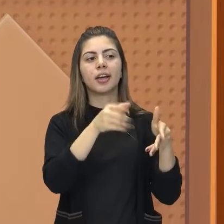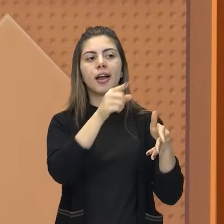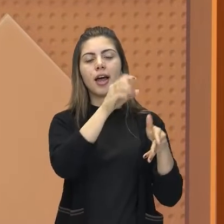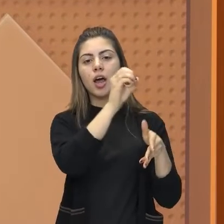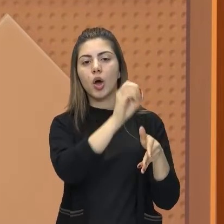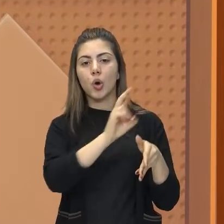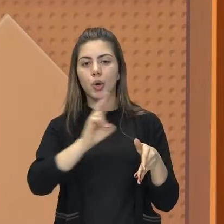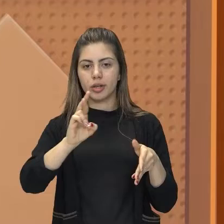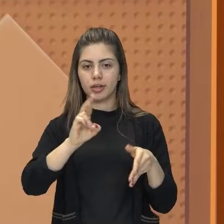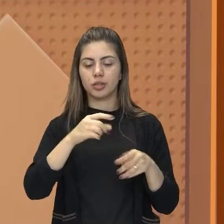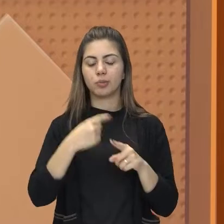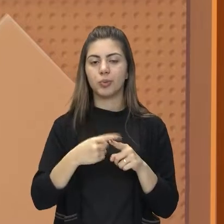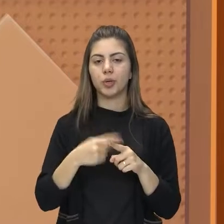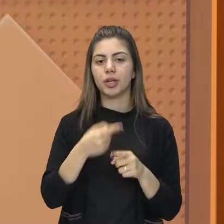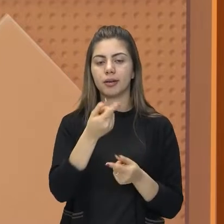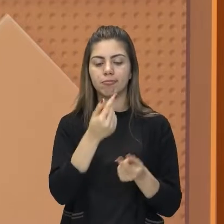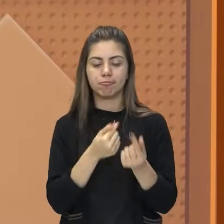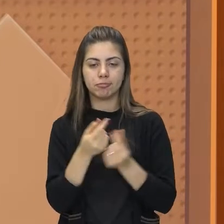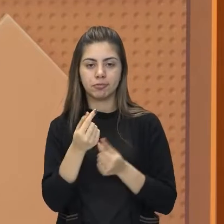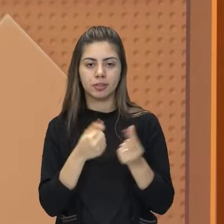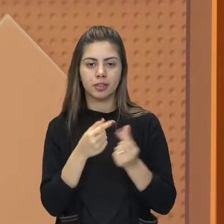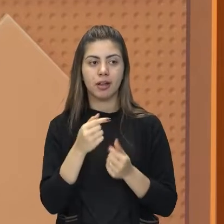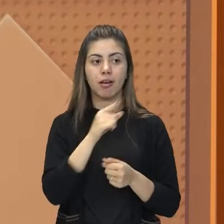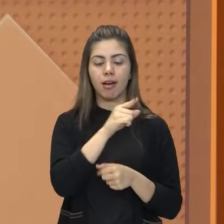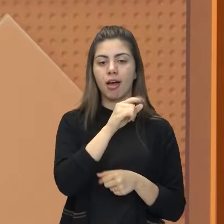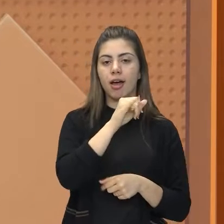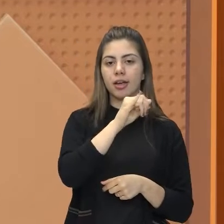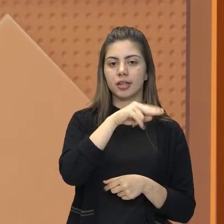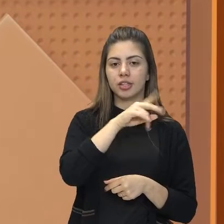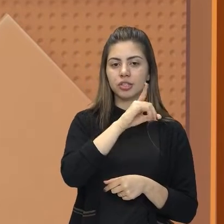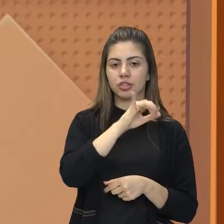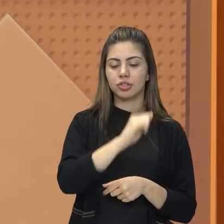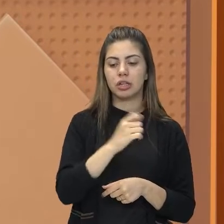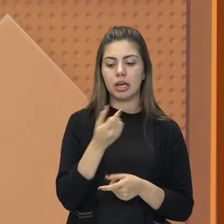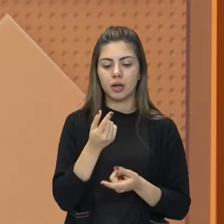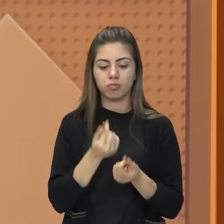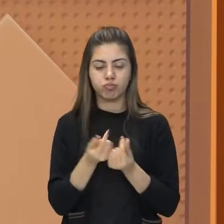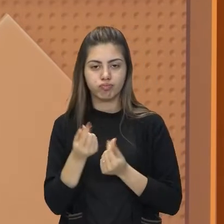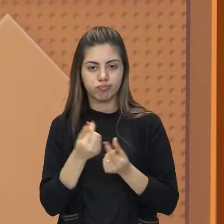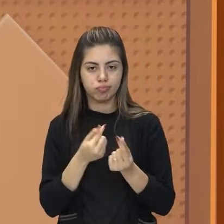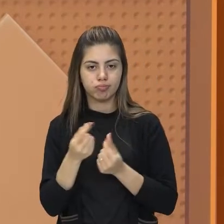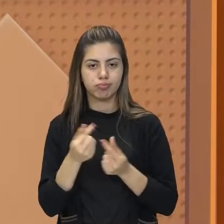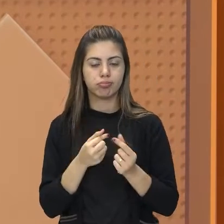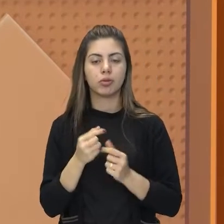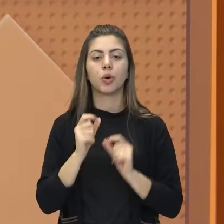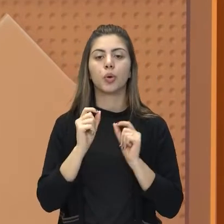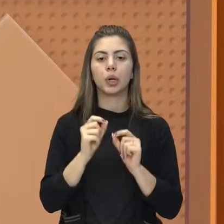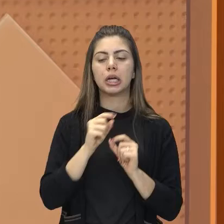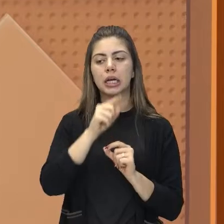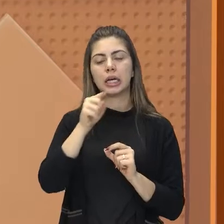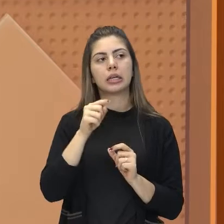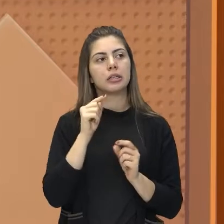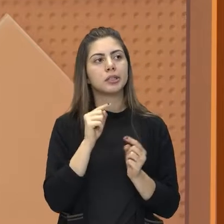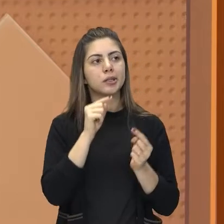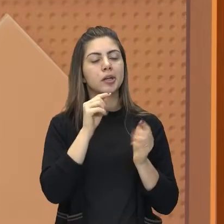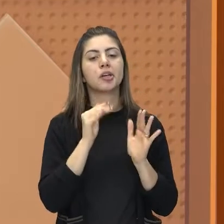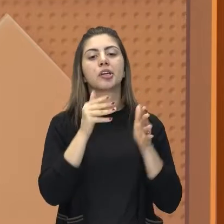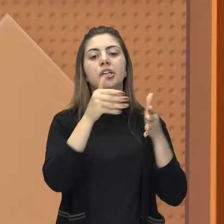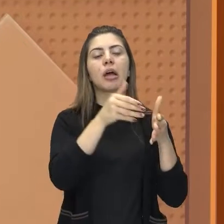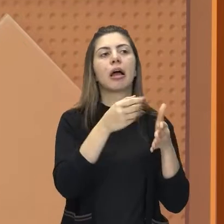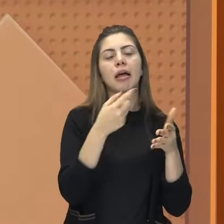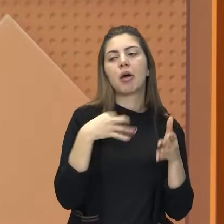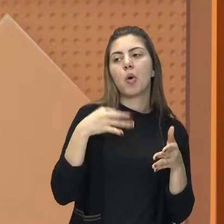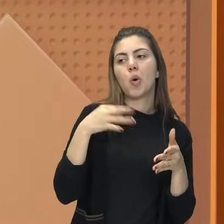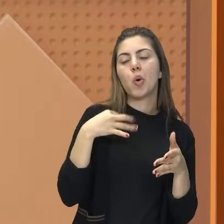com as Índias era um comércio bastante lucrativo, onde eles iam buscar ali no Oriente especiarias,